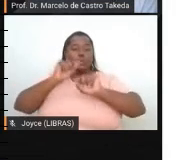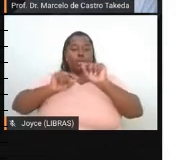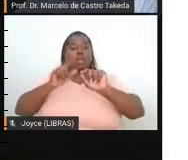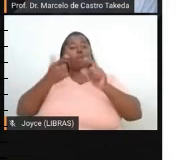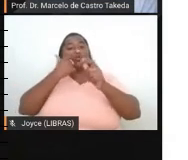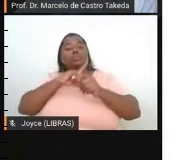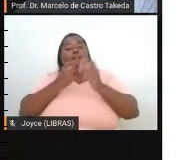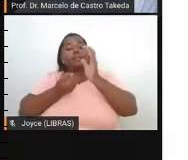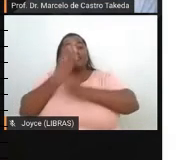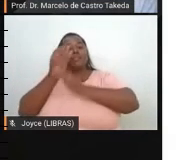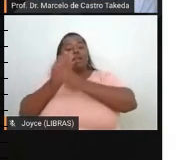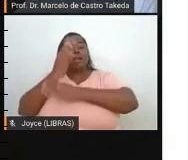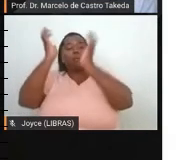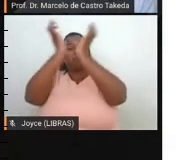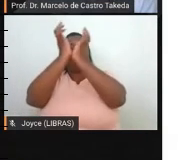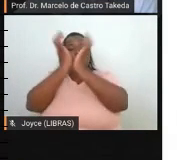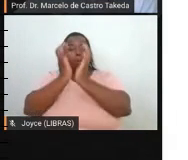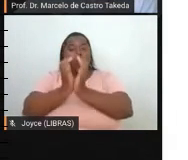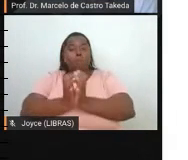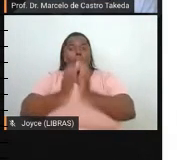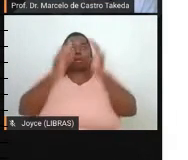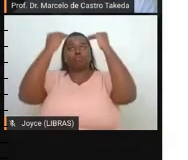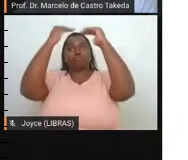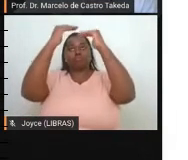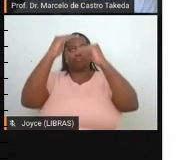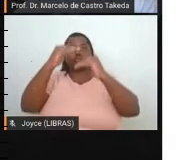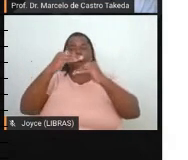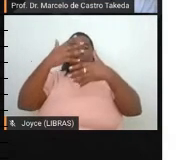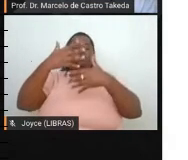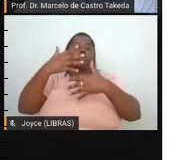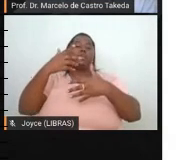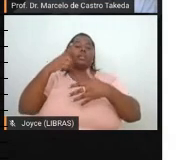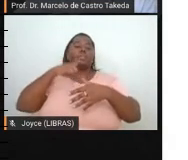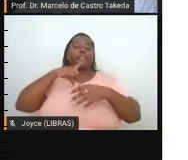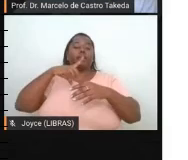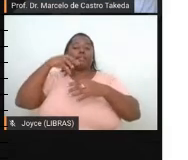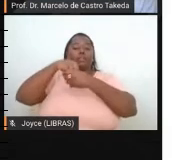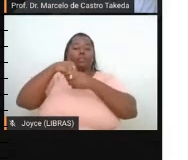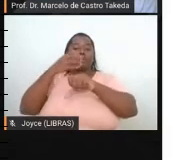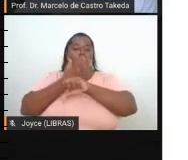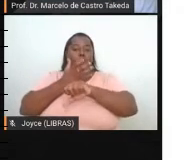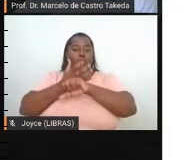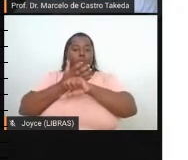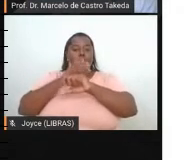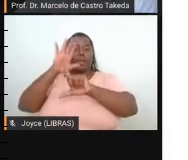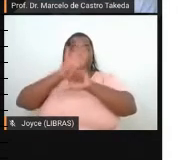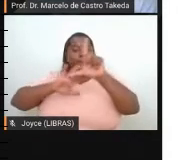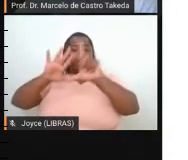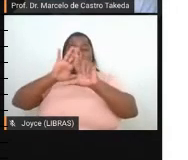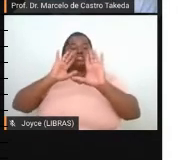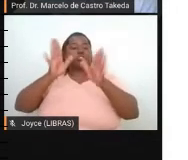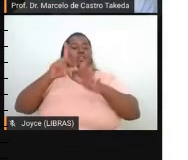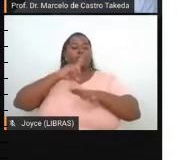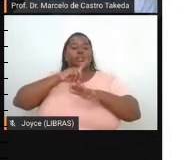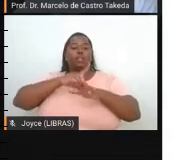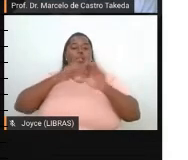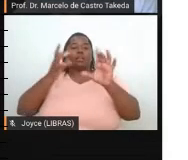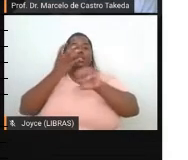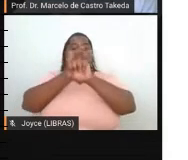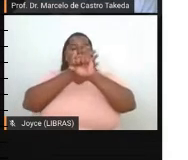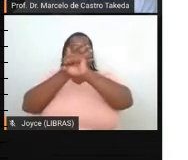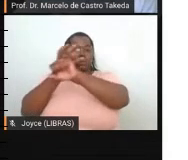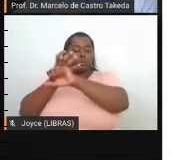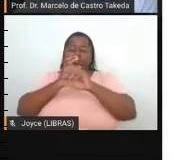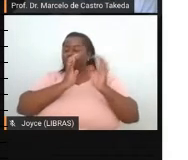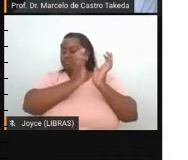nossas categorias. No ambiente de uma disciplina, eu normalmente já tenho essas categorias estabelecidas e criadas. Eu